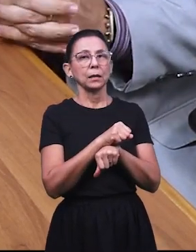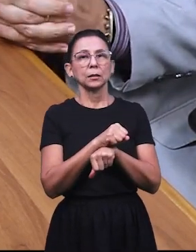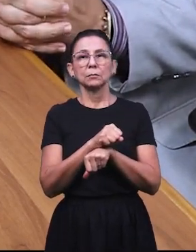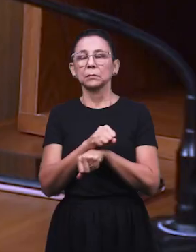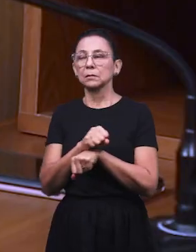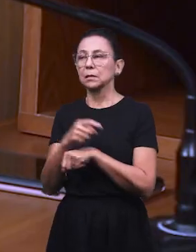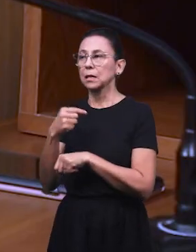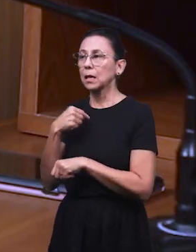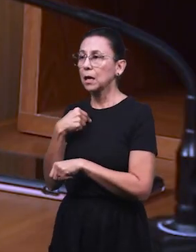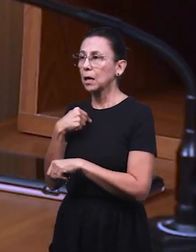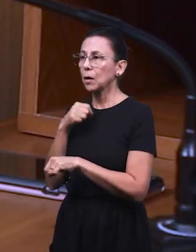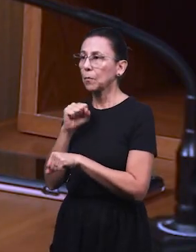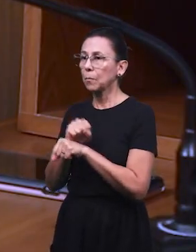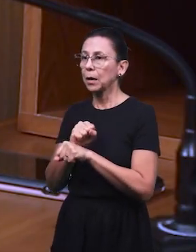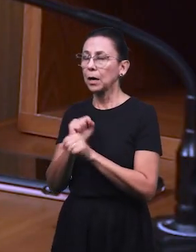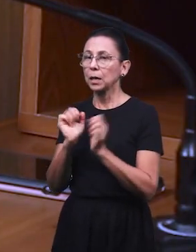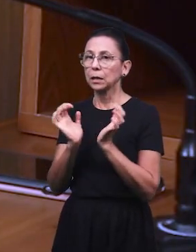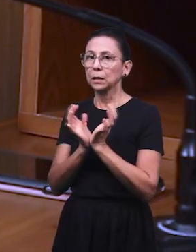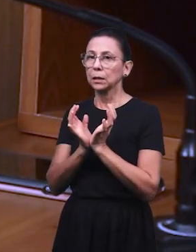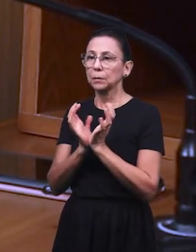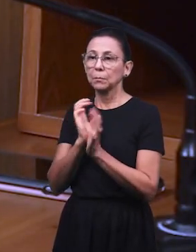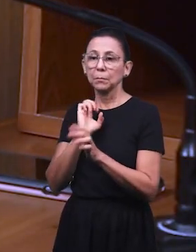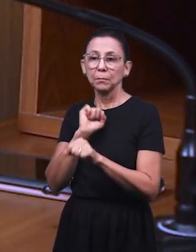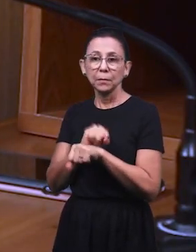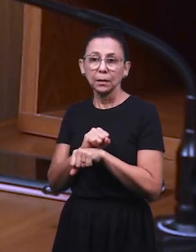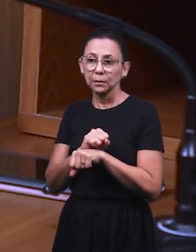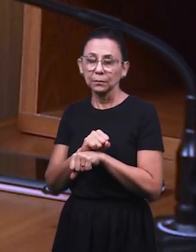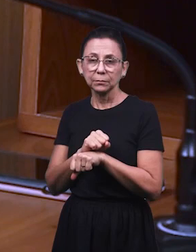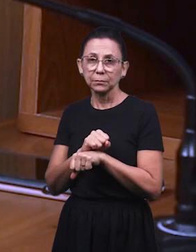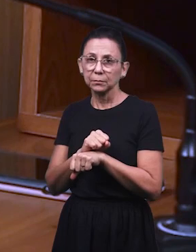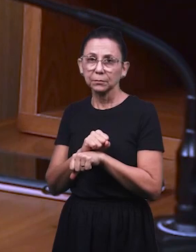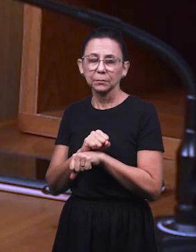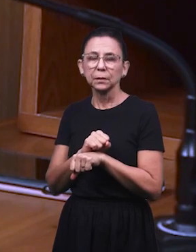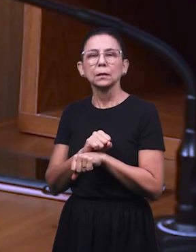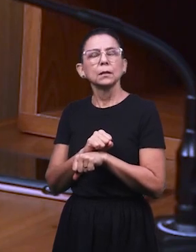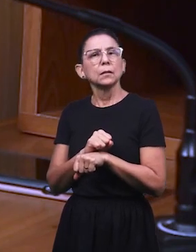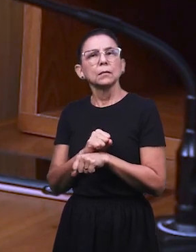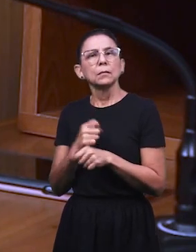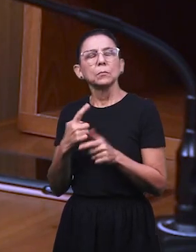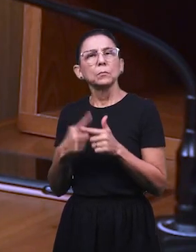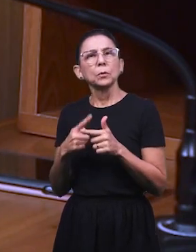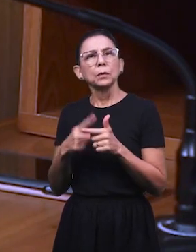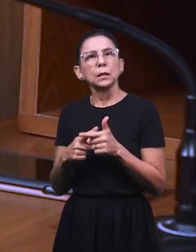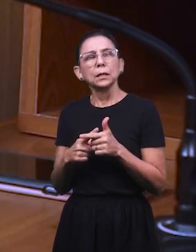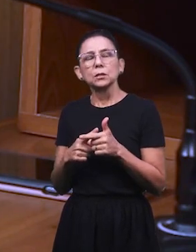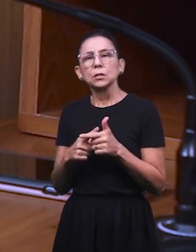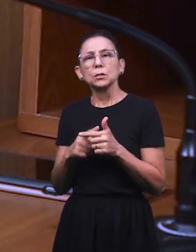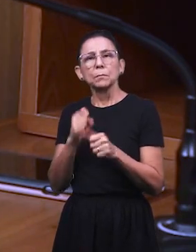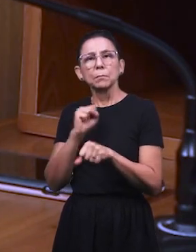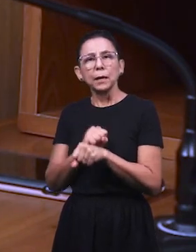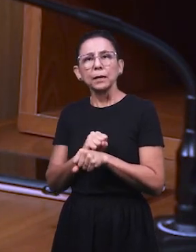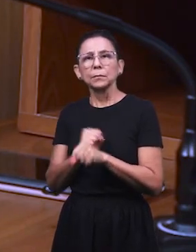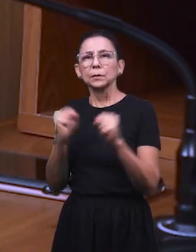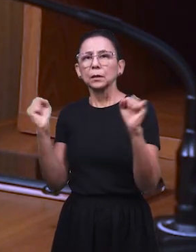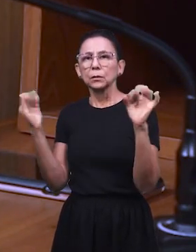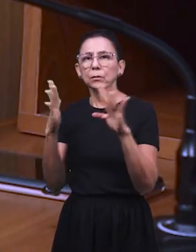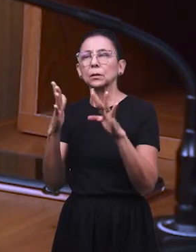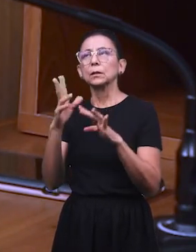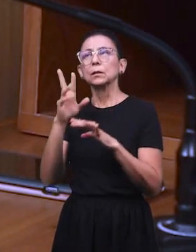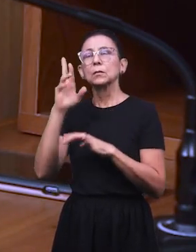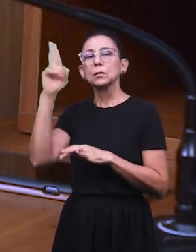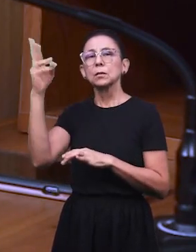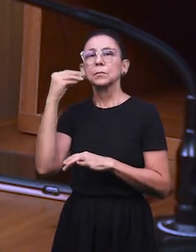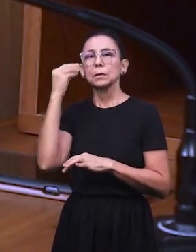programas que a gente teve que parar. Tanto o irmão que estava conversando, o pessoal da equipe, teve que